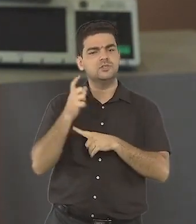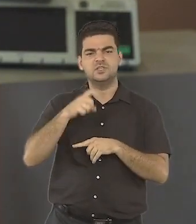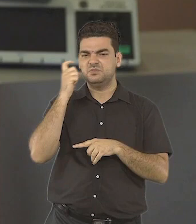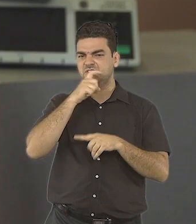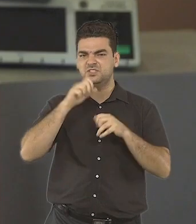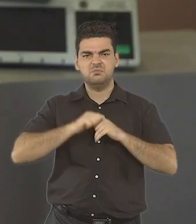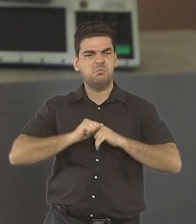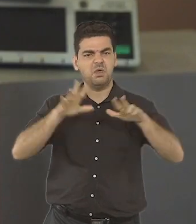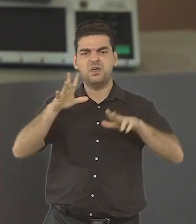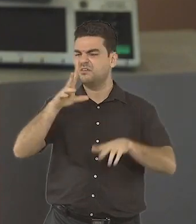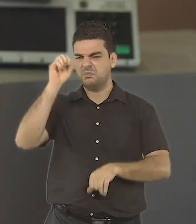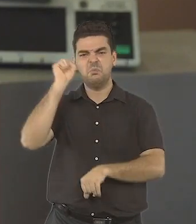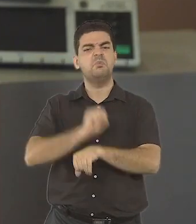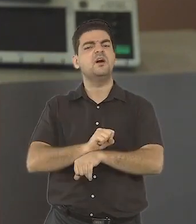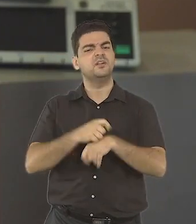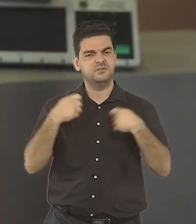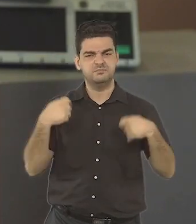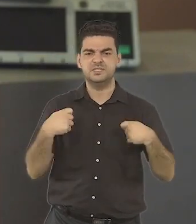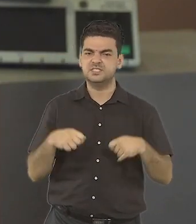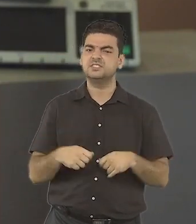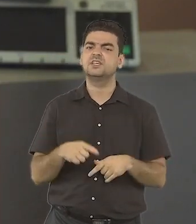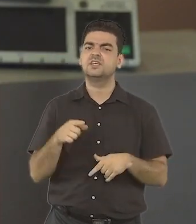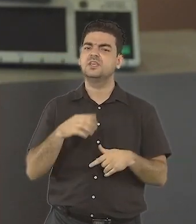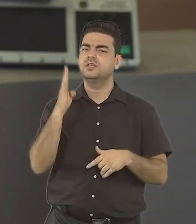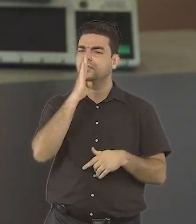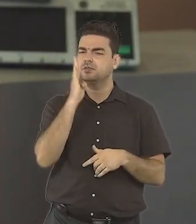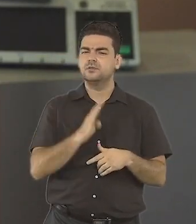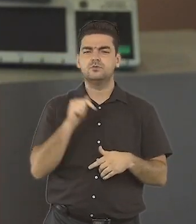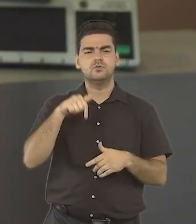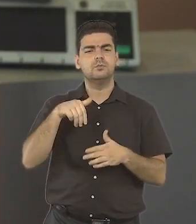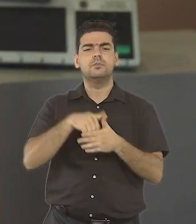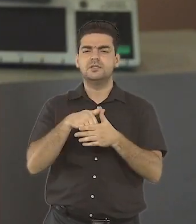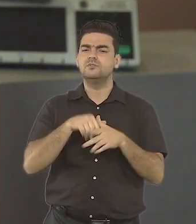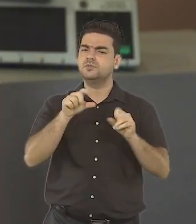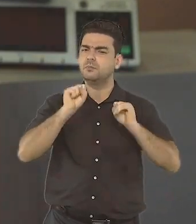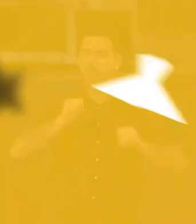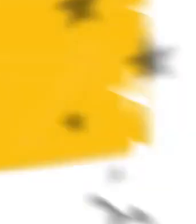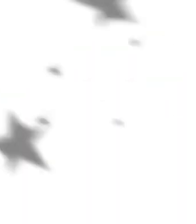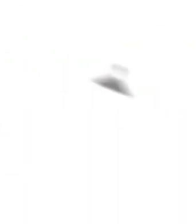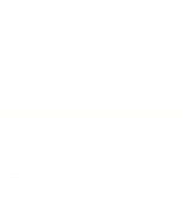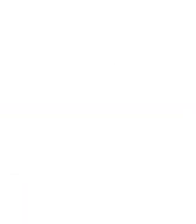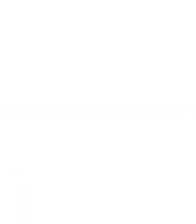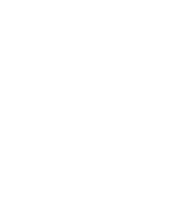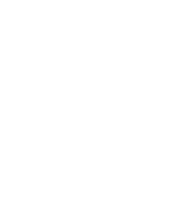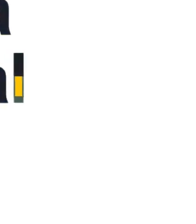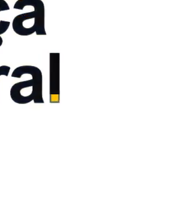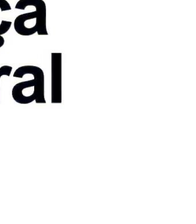notícias falsas. Na urna eletrônica e nas eleições brasileiras, você pode confiar.